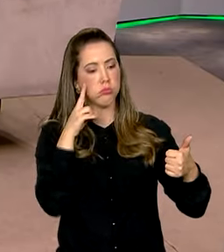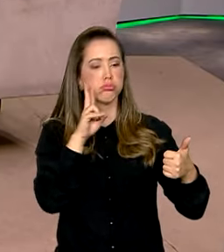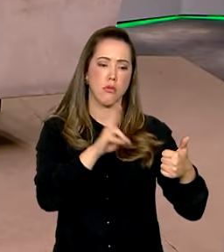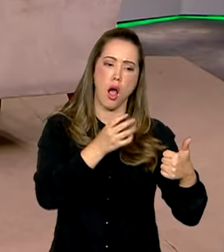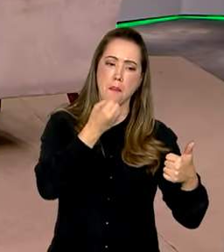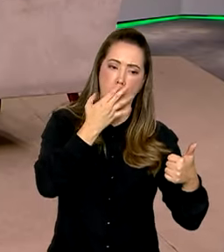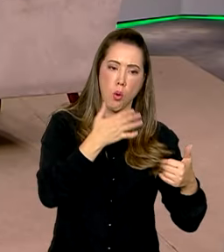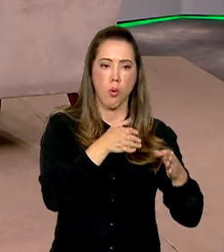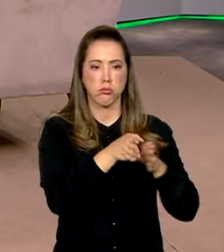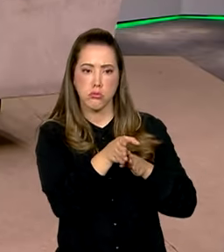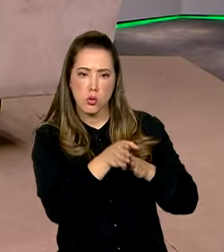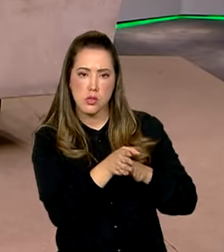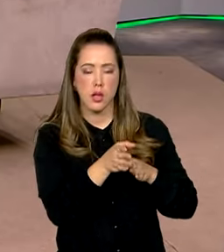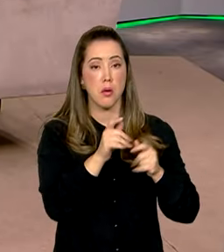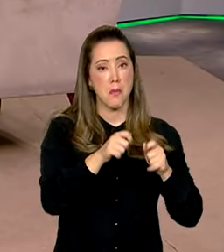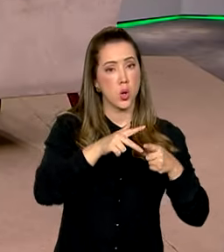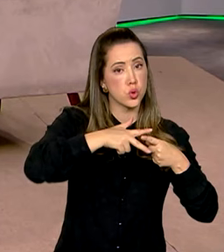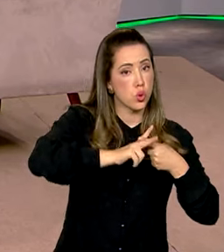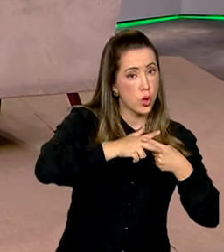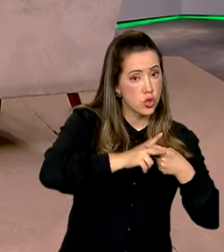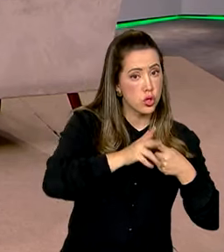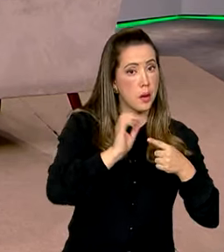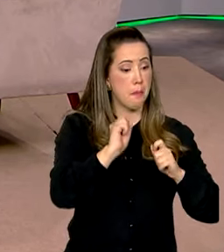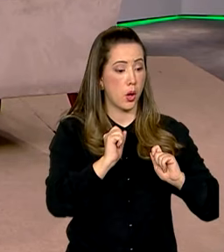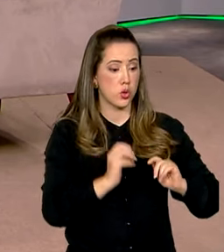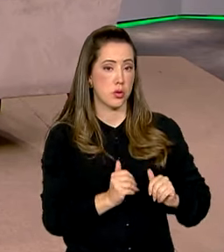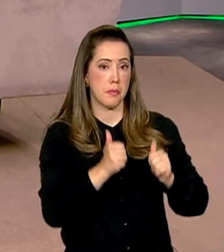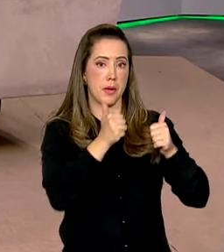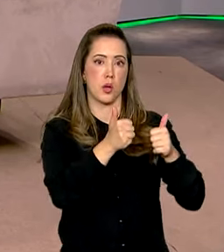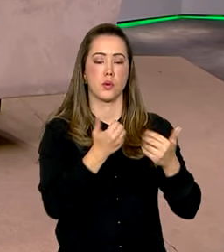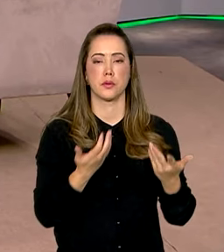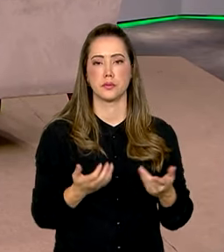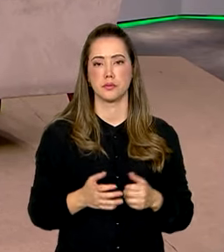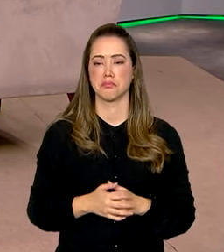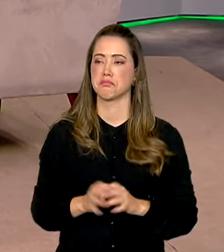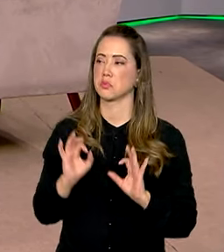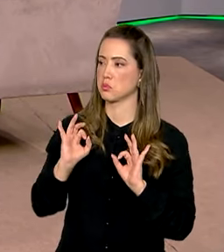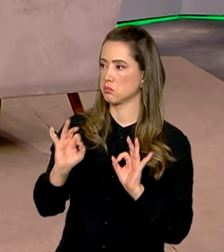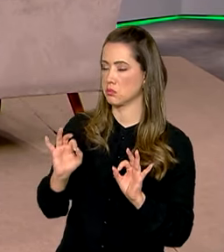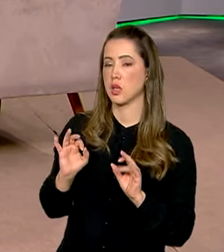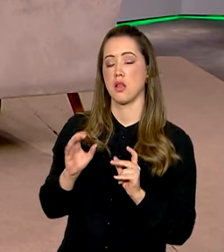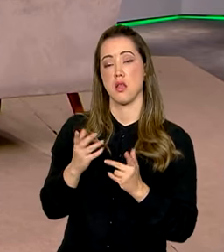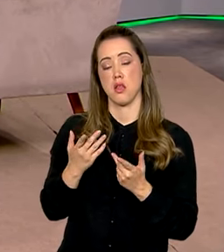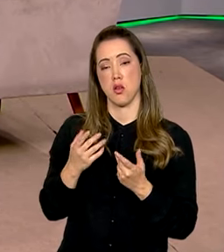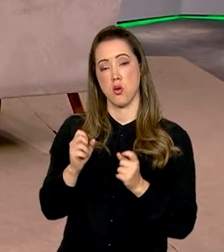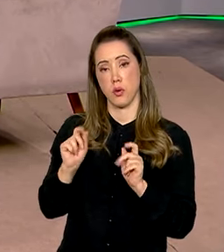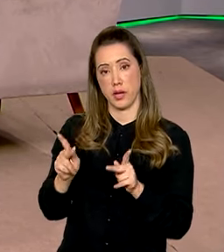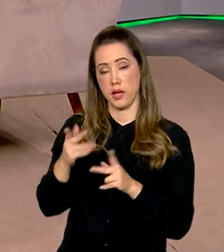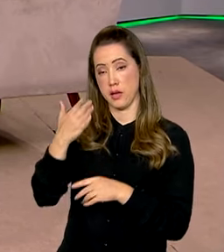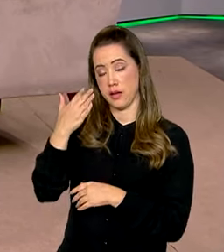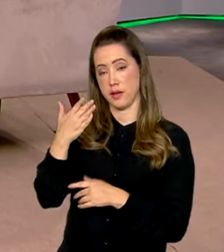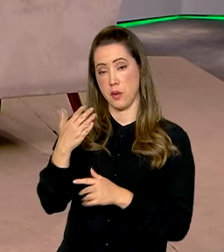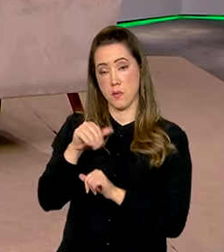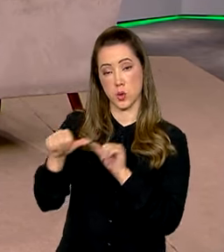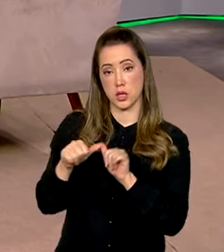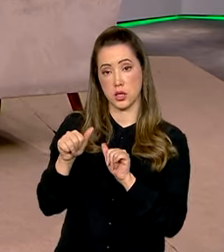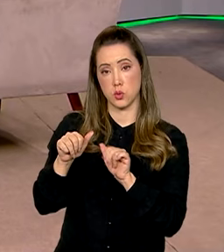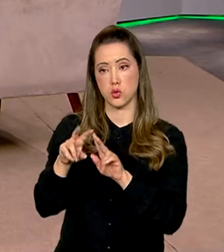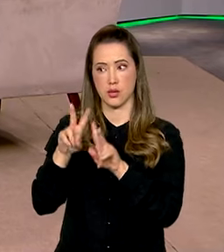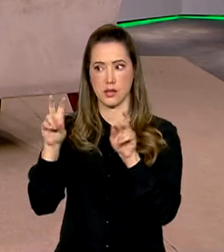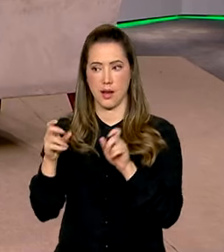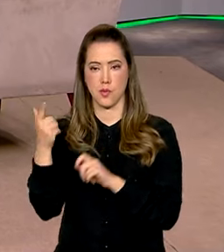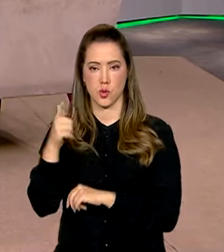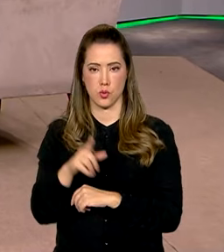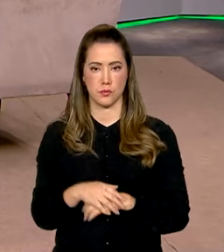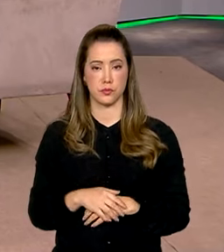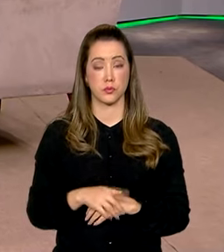ou algumas possibilidades de ajustes para melhorar a performance dessas soluções. Muito bom. Alexandre, mudando de assunto novamente, o